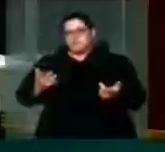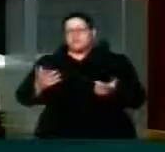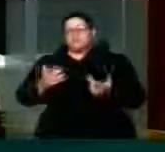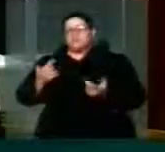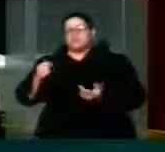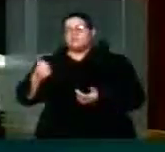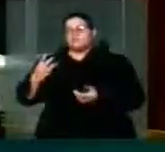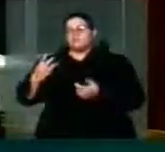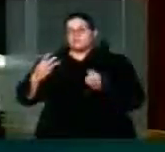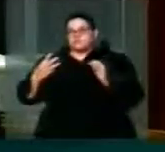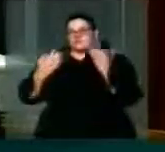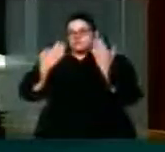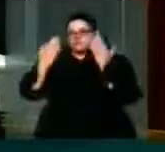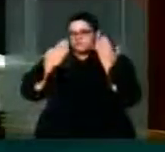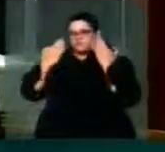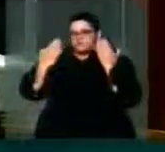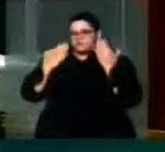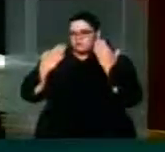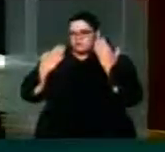foi de